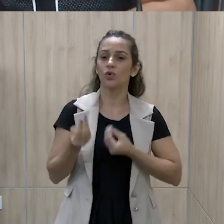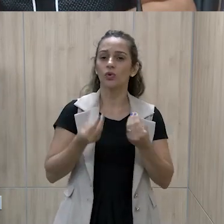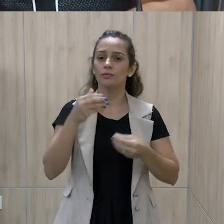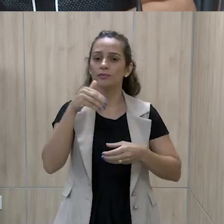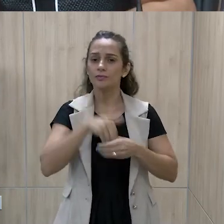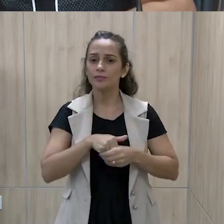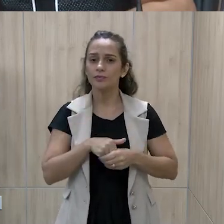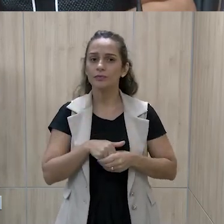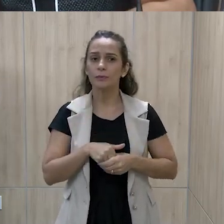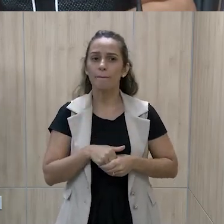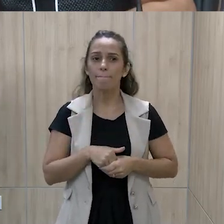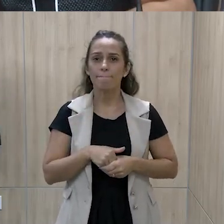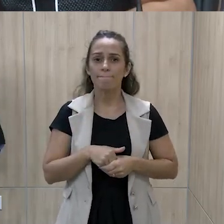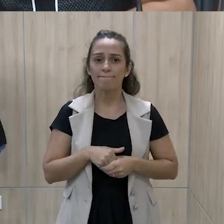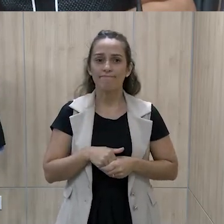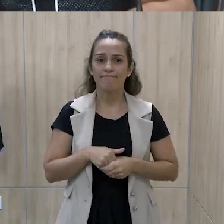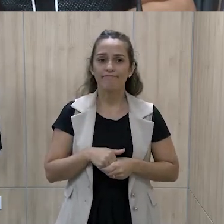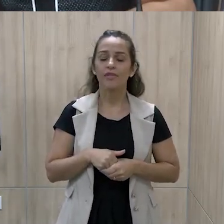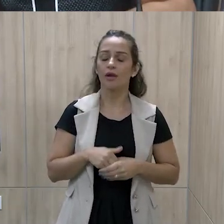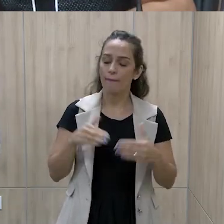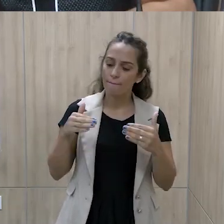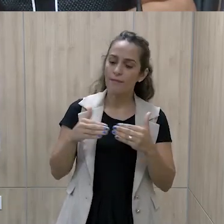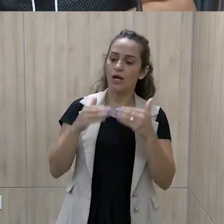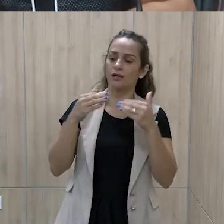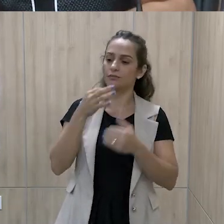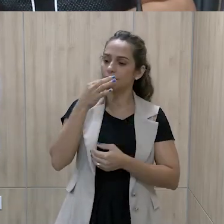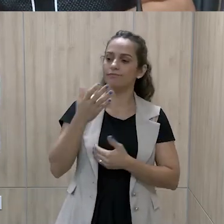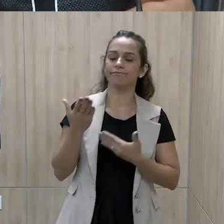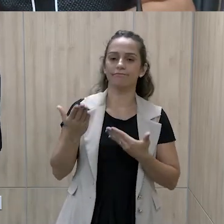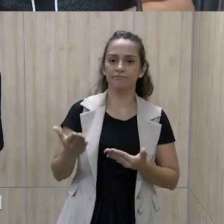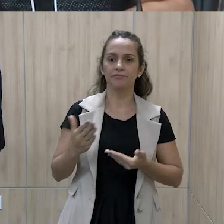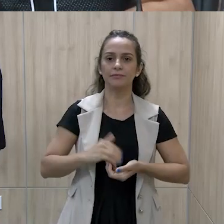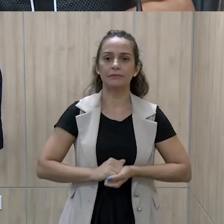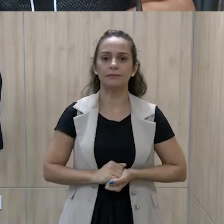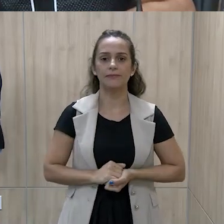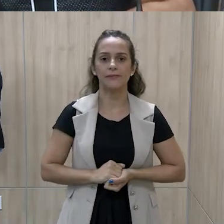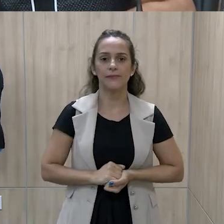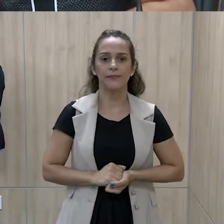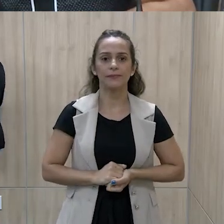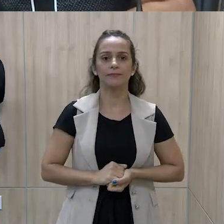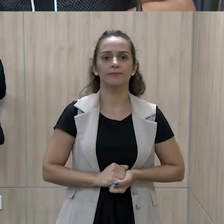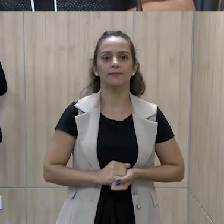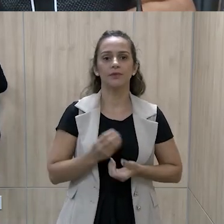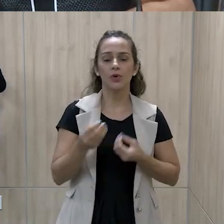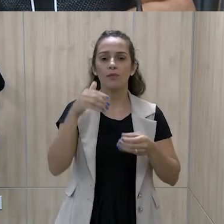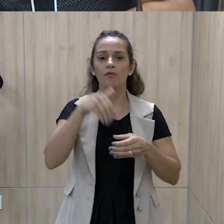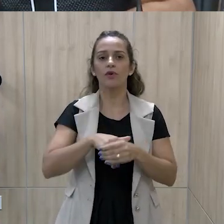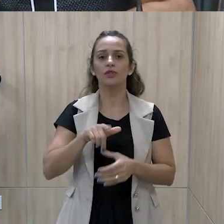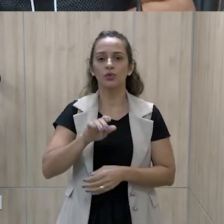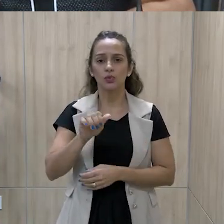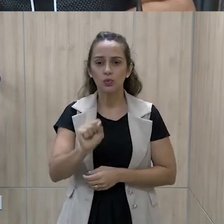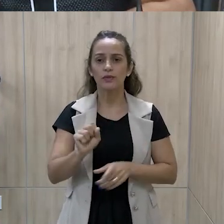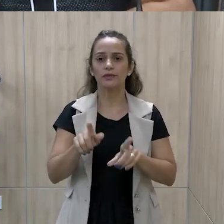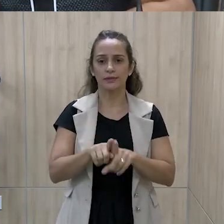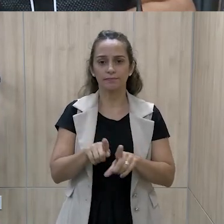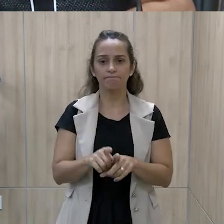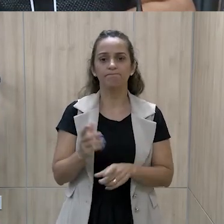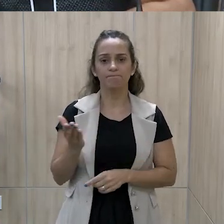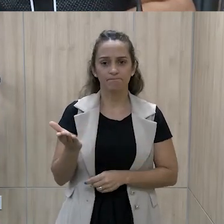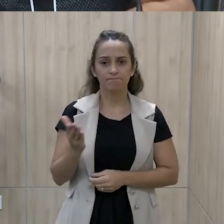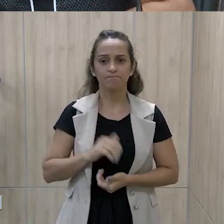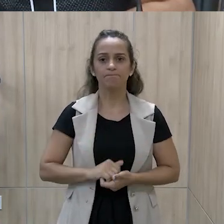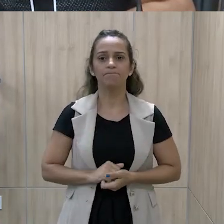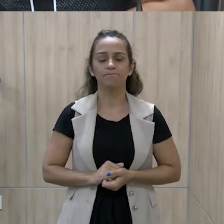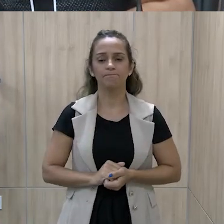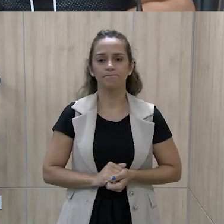Rodrigo com o voto comparecer favorável Deputado Rodrigo Camargo pergunta como voto Deputado Lucas